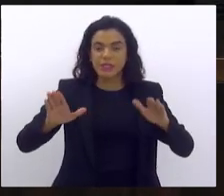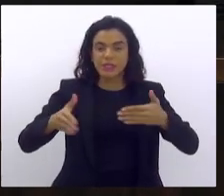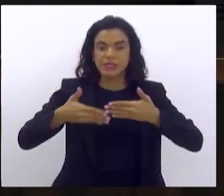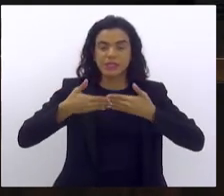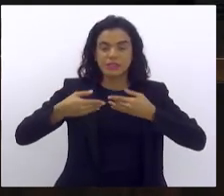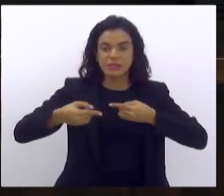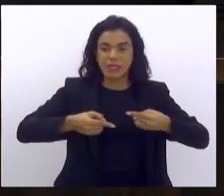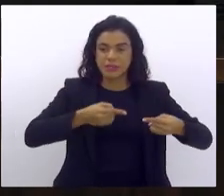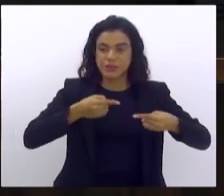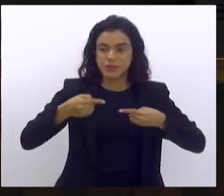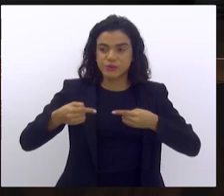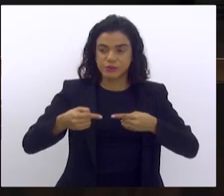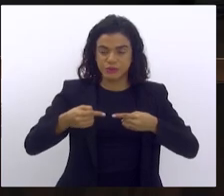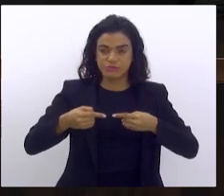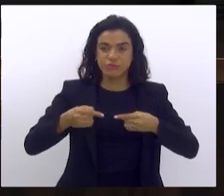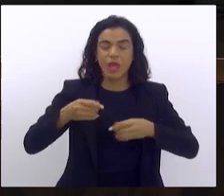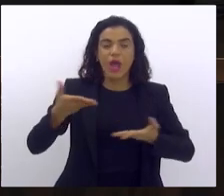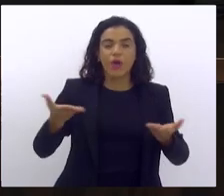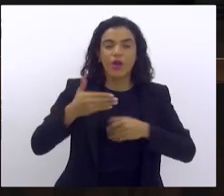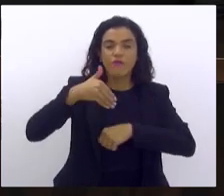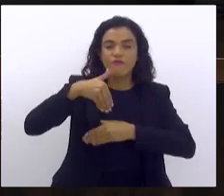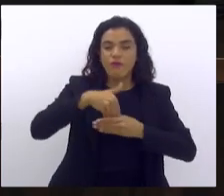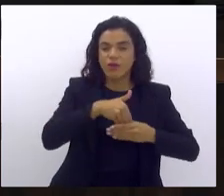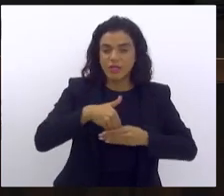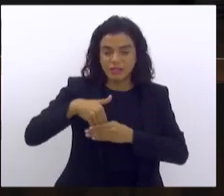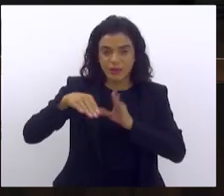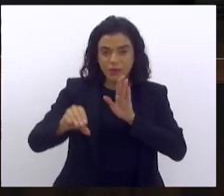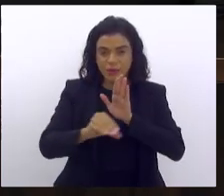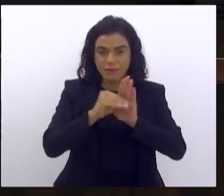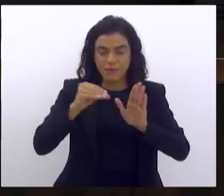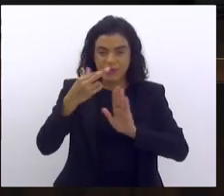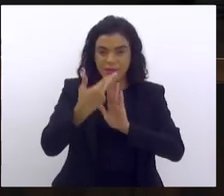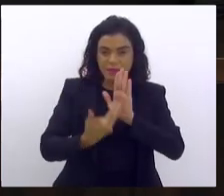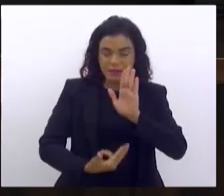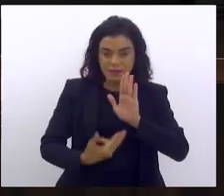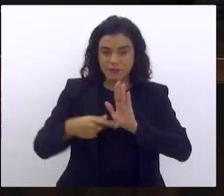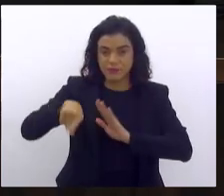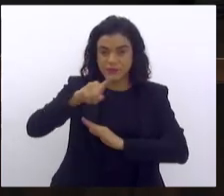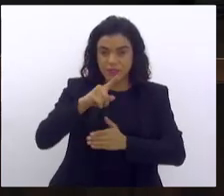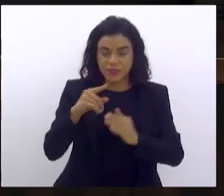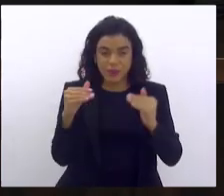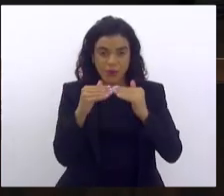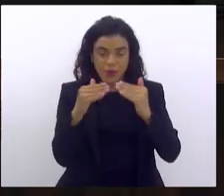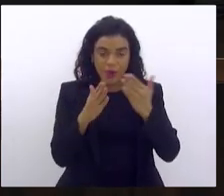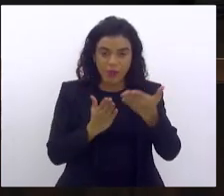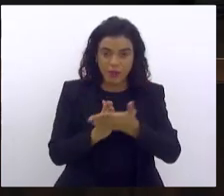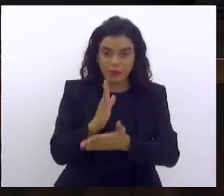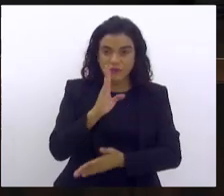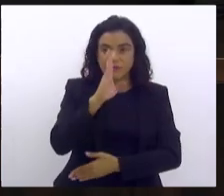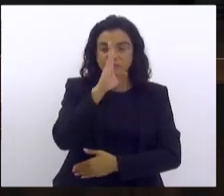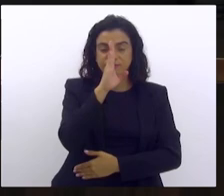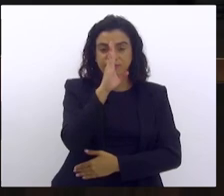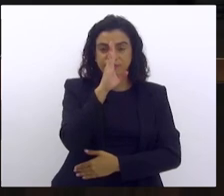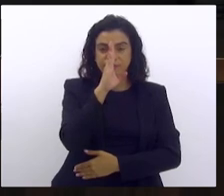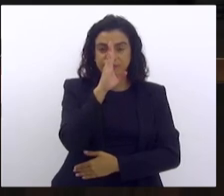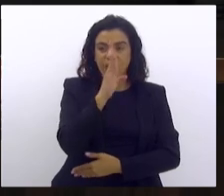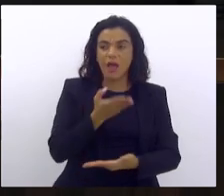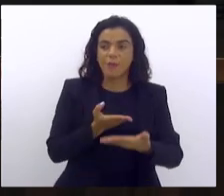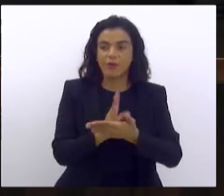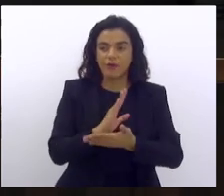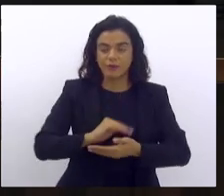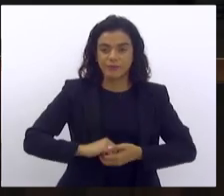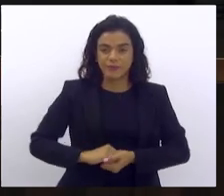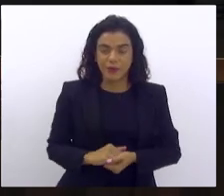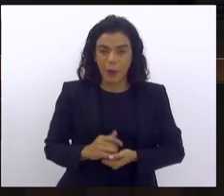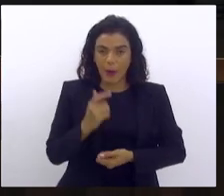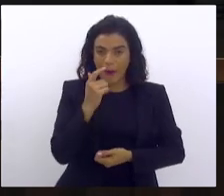encerrada a discussão, em votação, emenda da redação. Senhores que aprovam, permaneçam como estão.